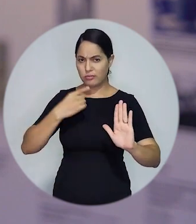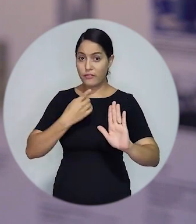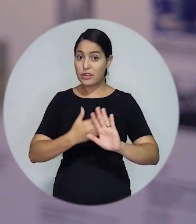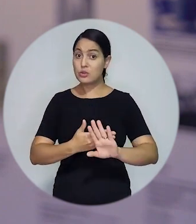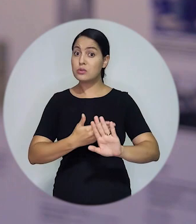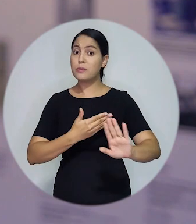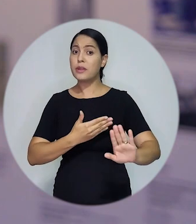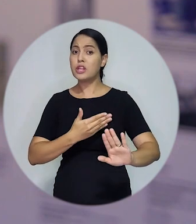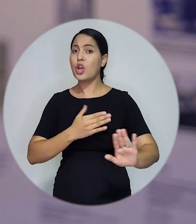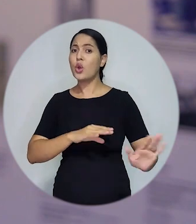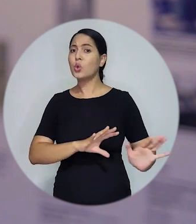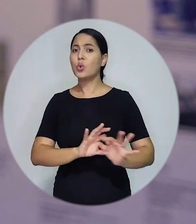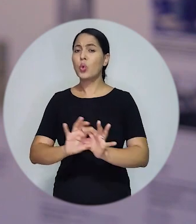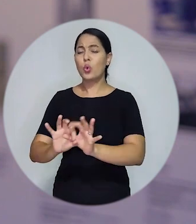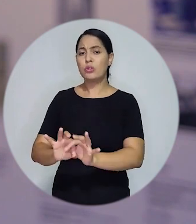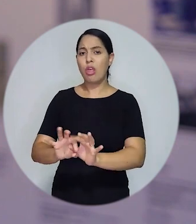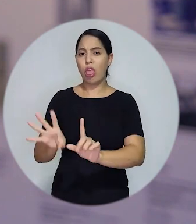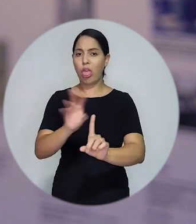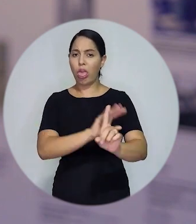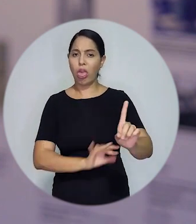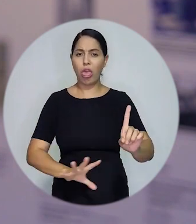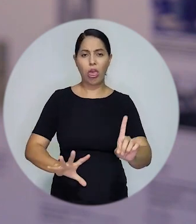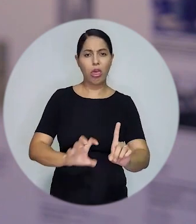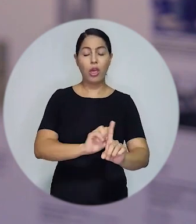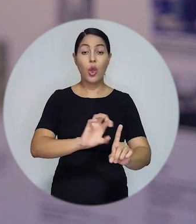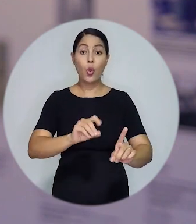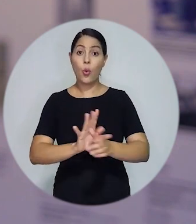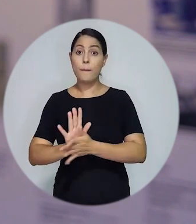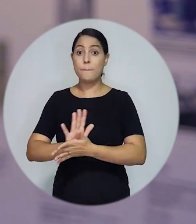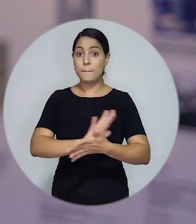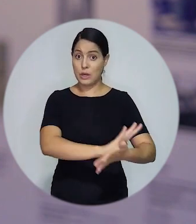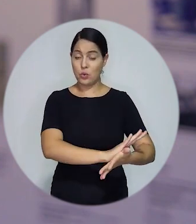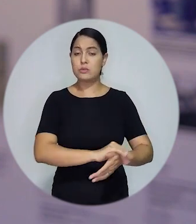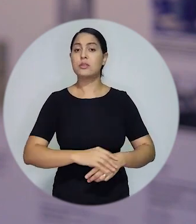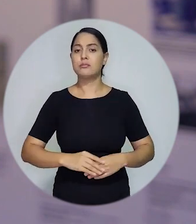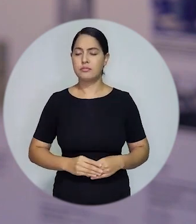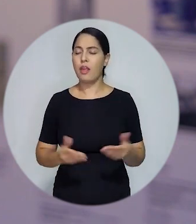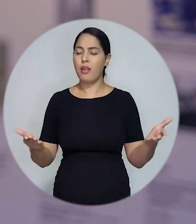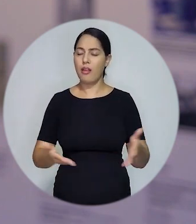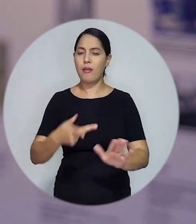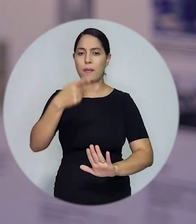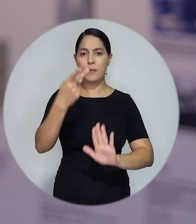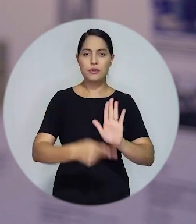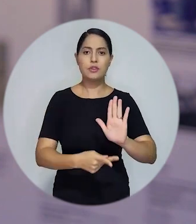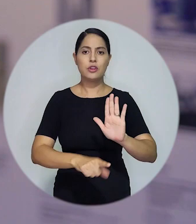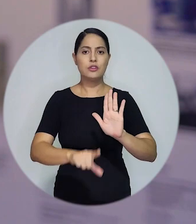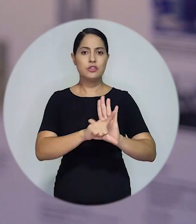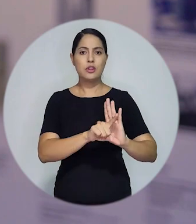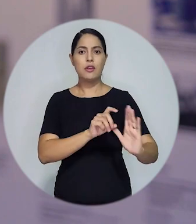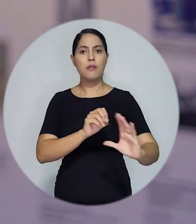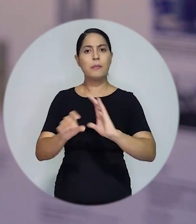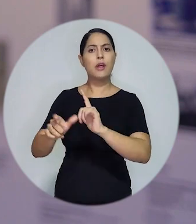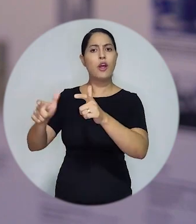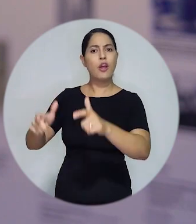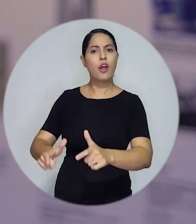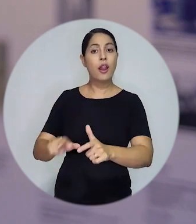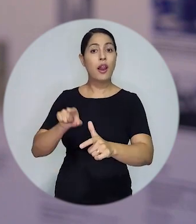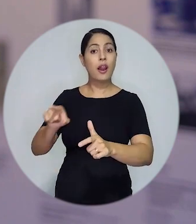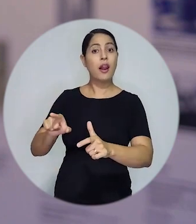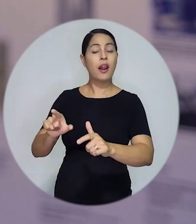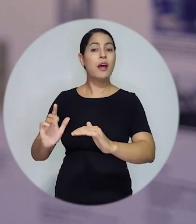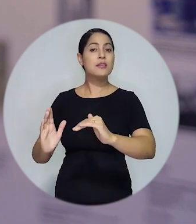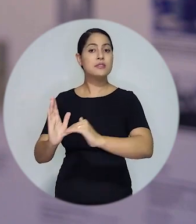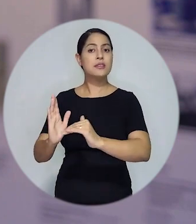advogar de pessoas que praticarem assédio moral, sexual ou discriminação. O projeto agora segue para o Senado e, se